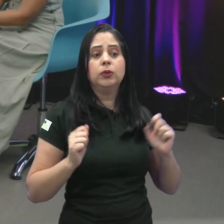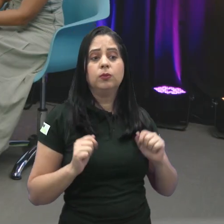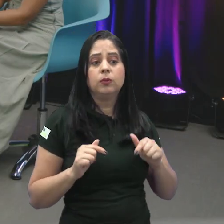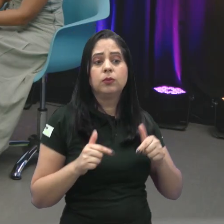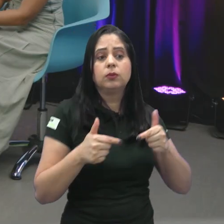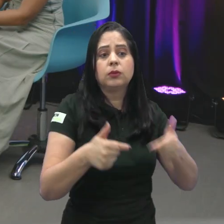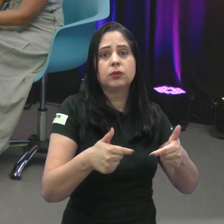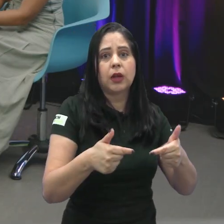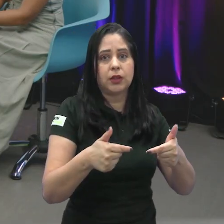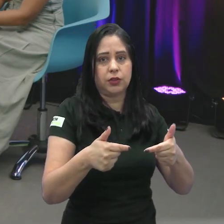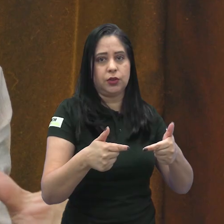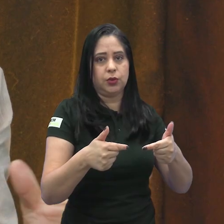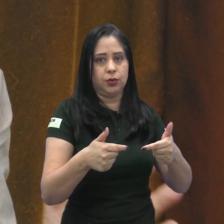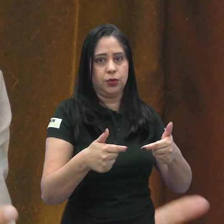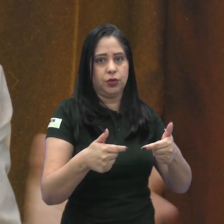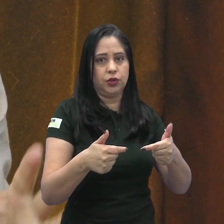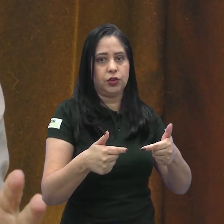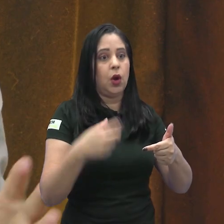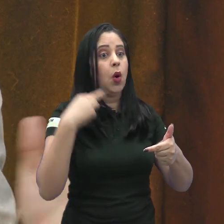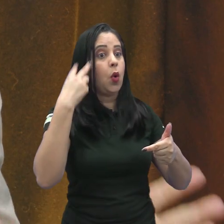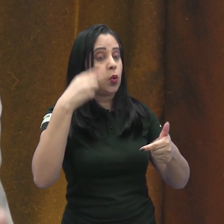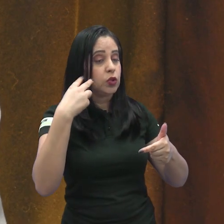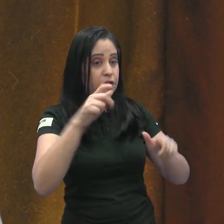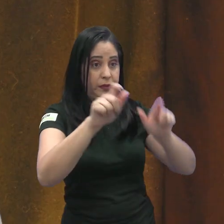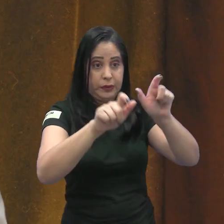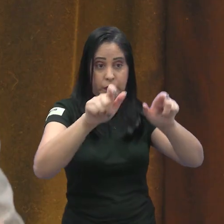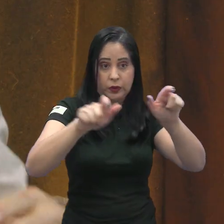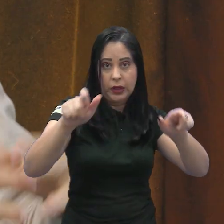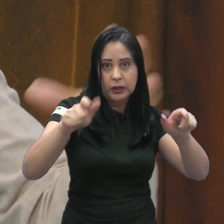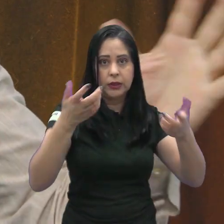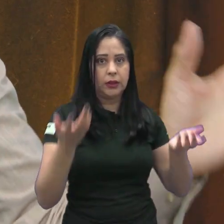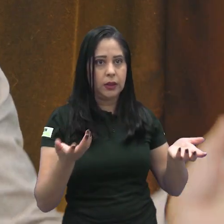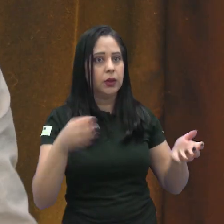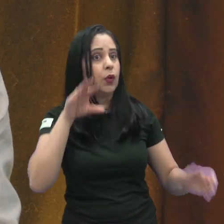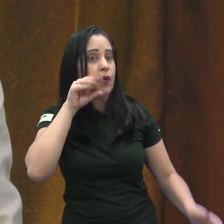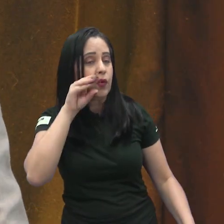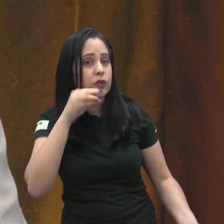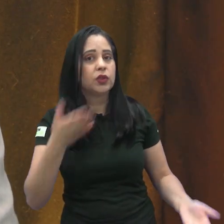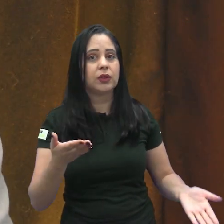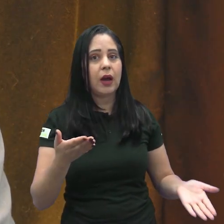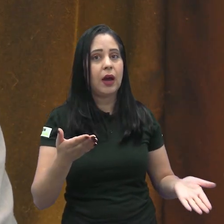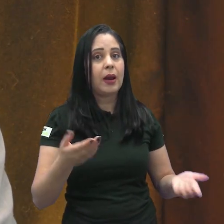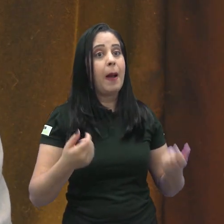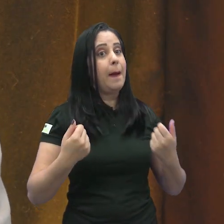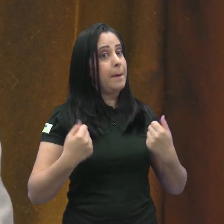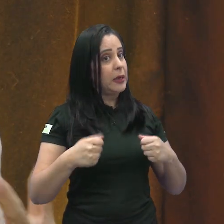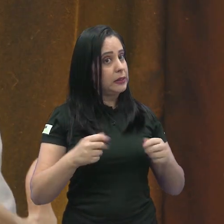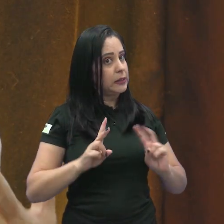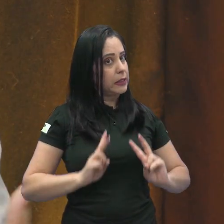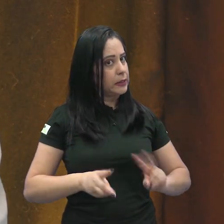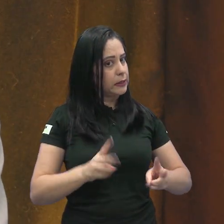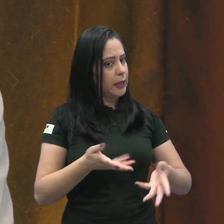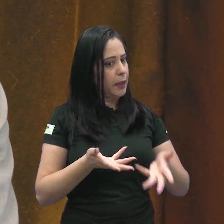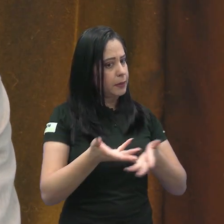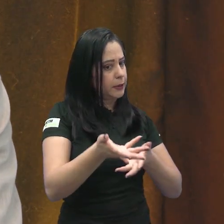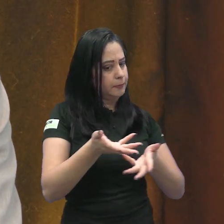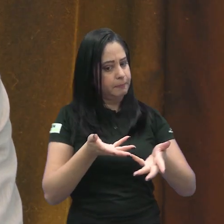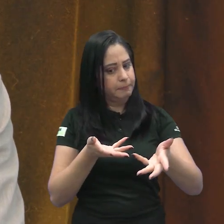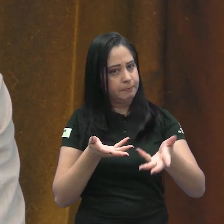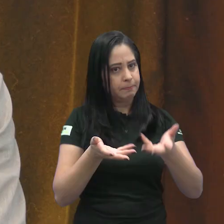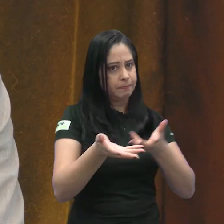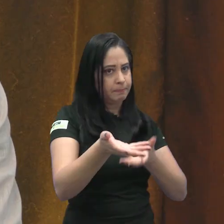agir, vamos dizer só com os vereadores, não todo, com a casa, com os funcionários. Você tem que procurar trabalhar da certa maneira que